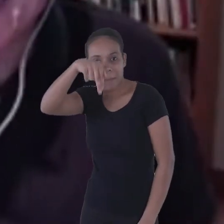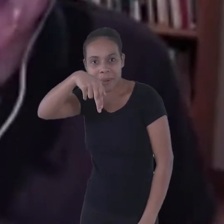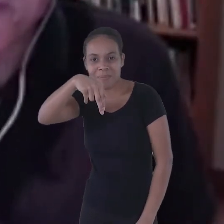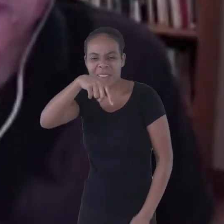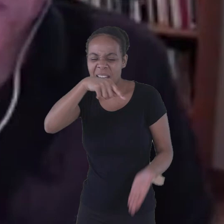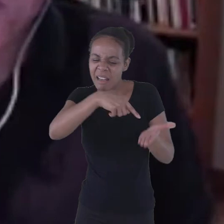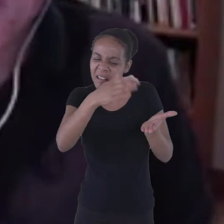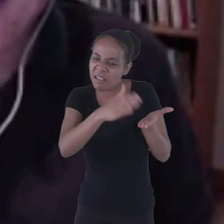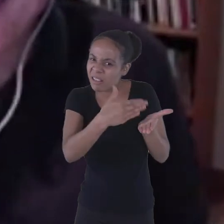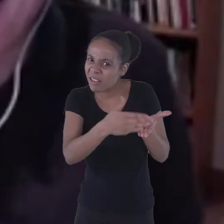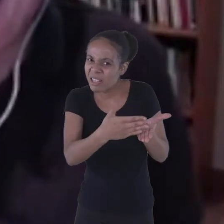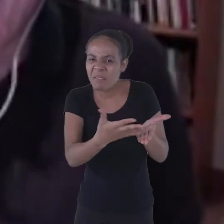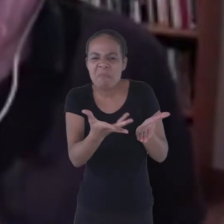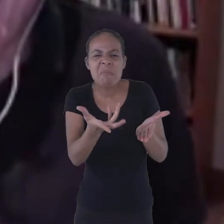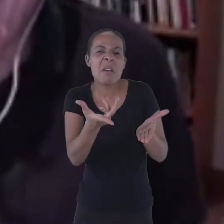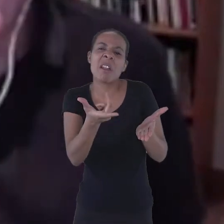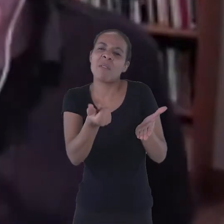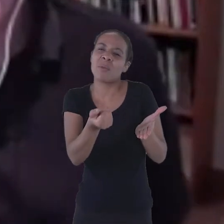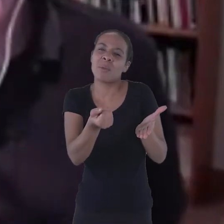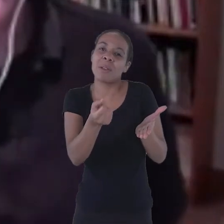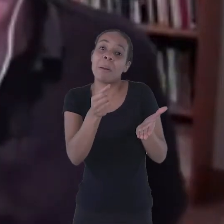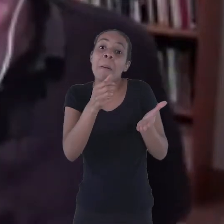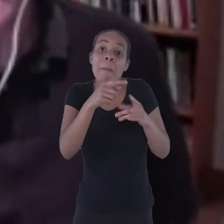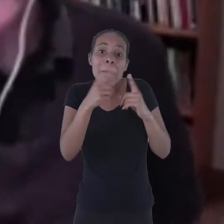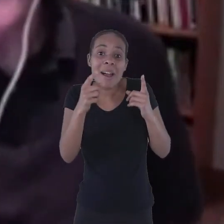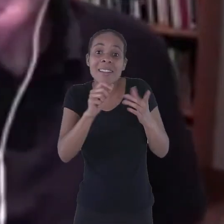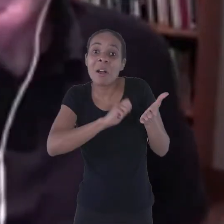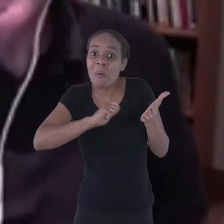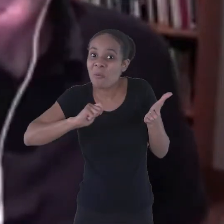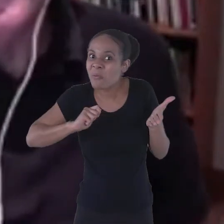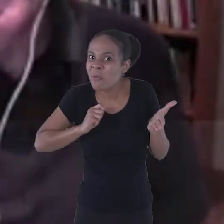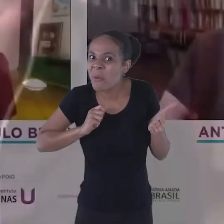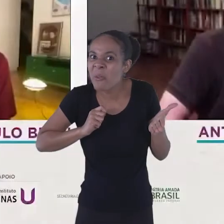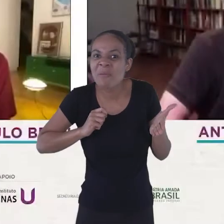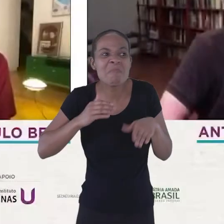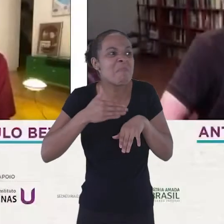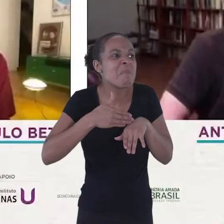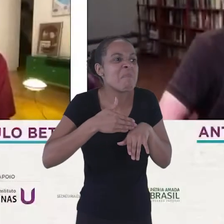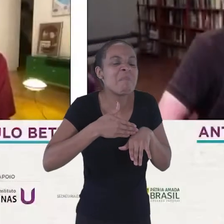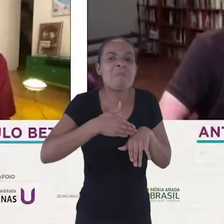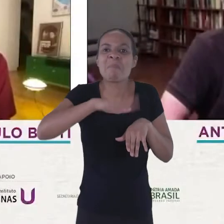melhor ainda. A experiência de leitura do livro... Cláudio